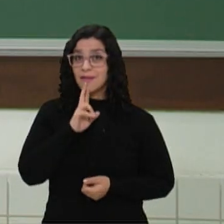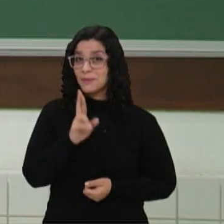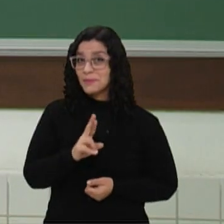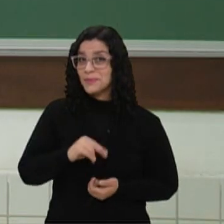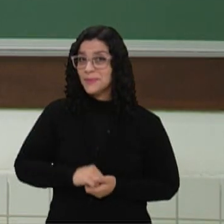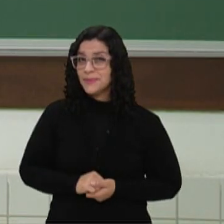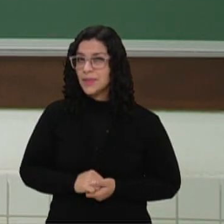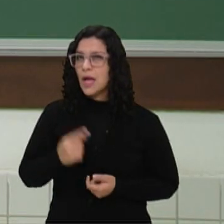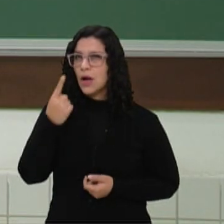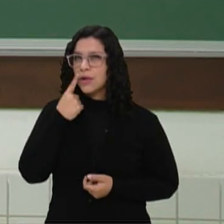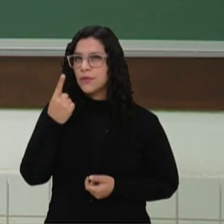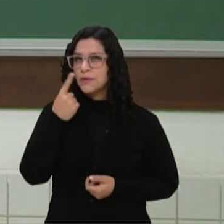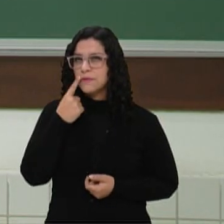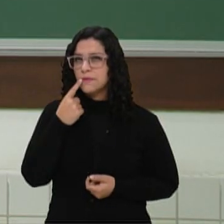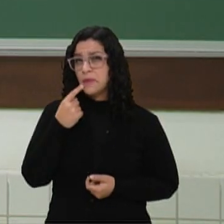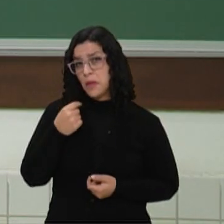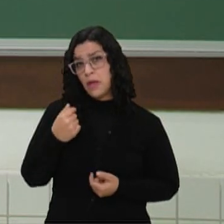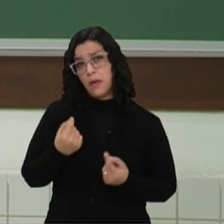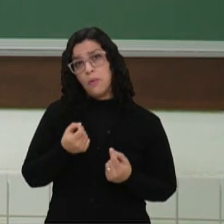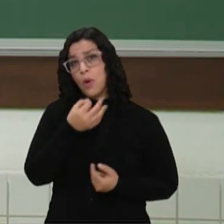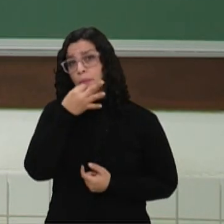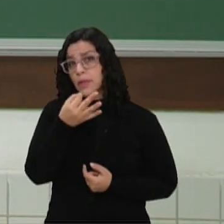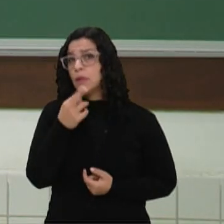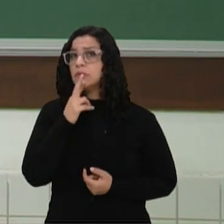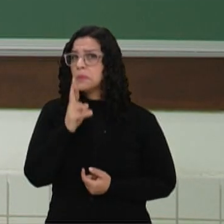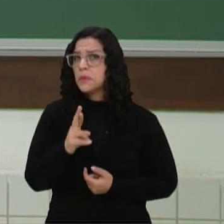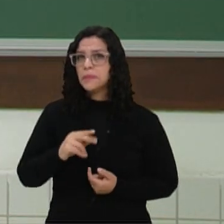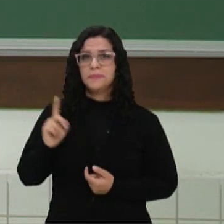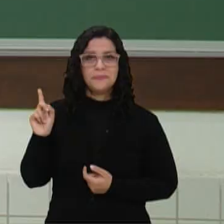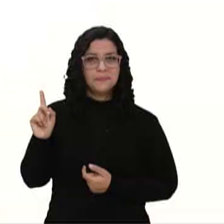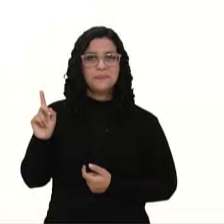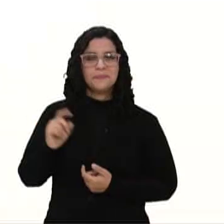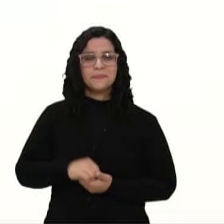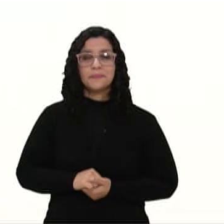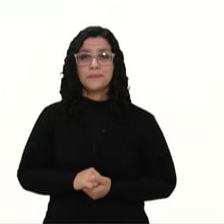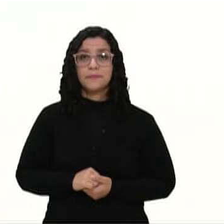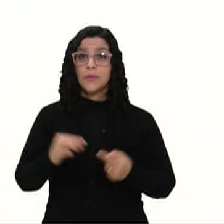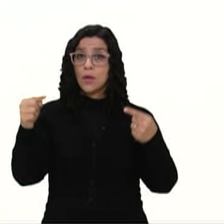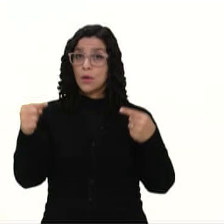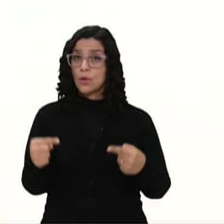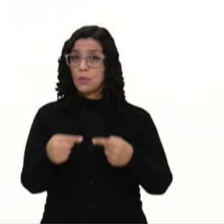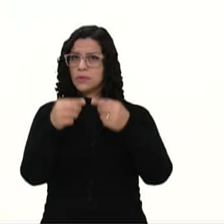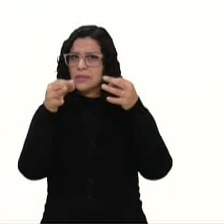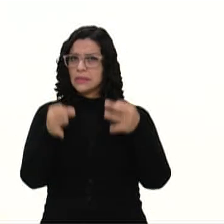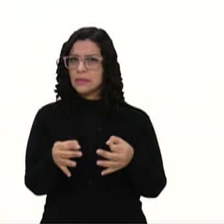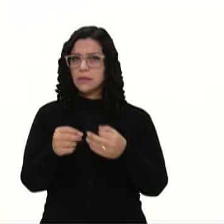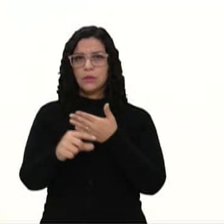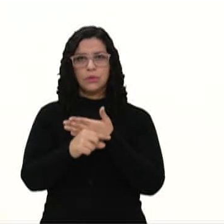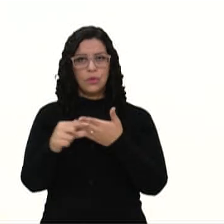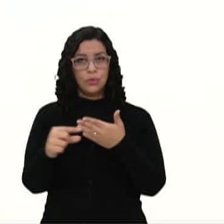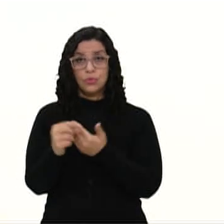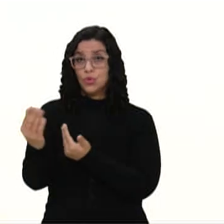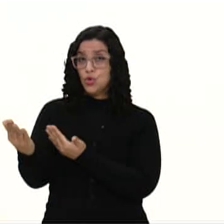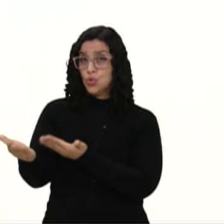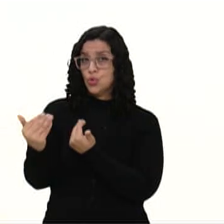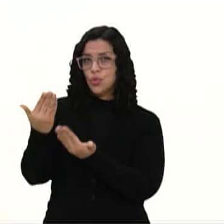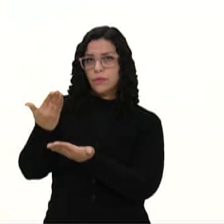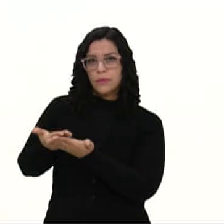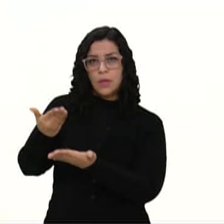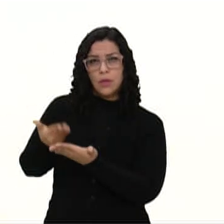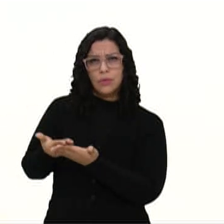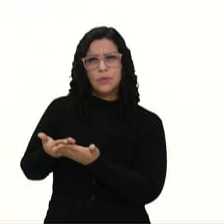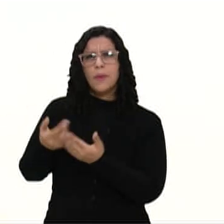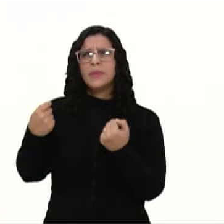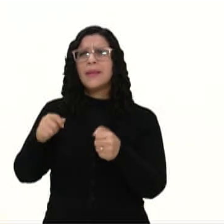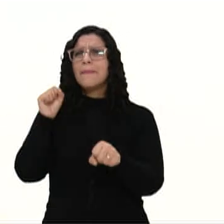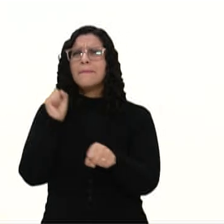Respondeu? Vamos à possibilidade, à nossa sugestão. De acordo com a autora, os jovens estudantes devem deixar de